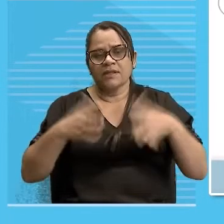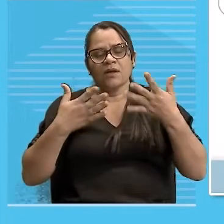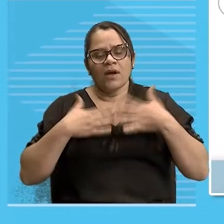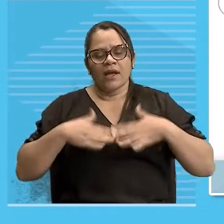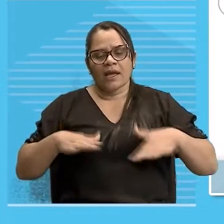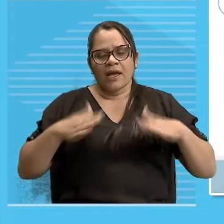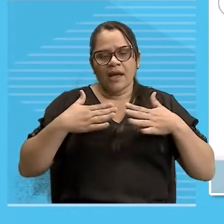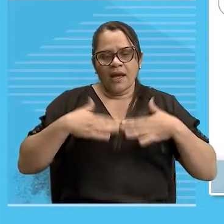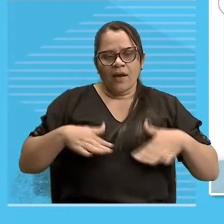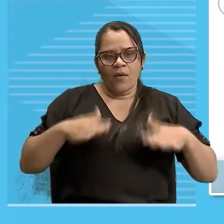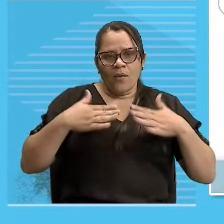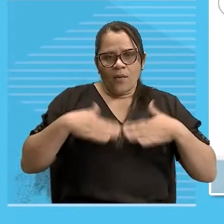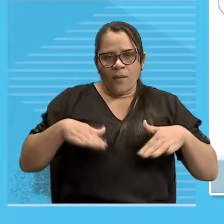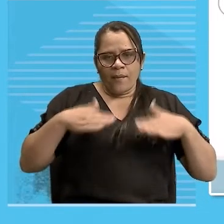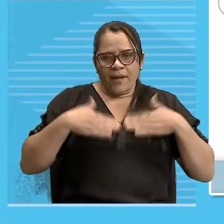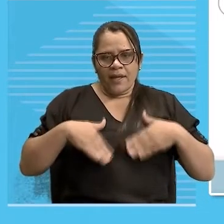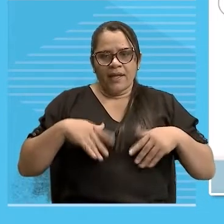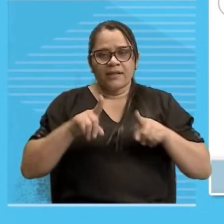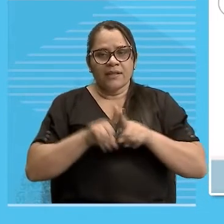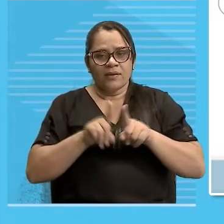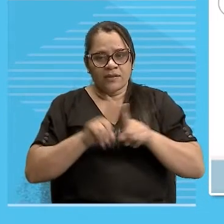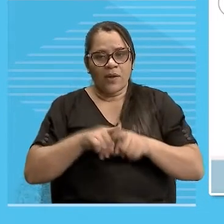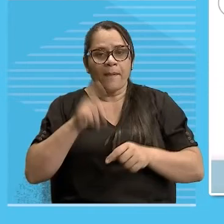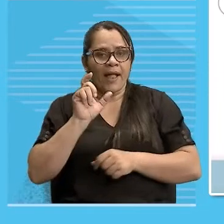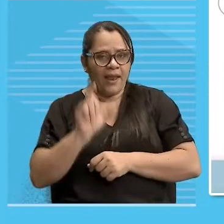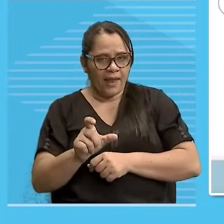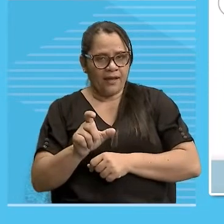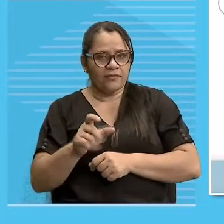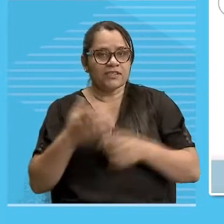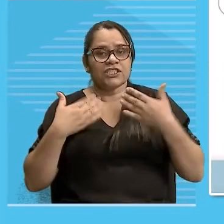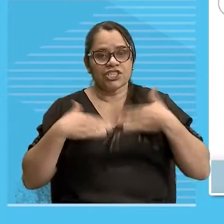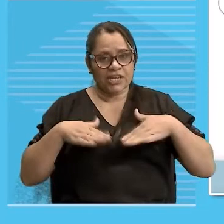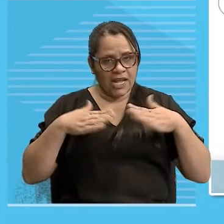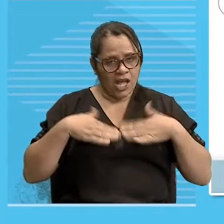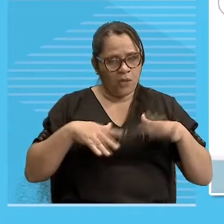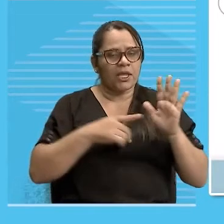Alívio. Ufa. Arre. Ah.